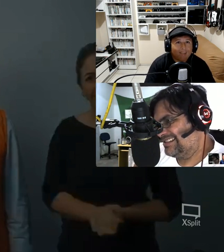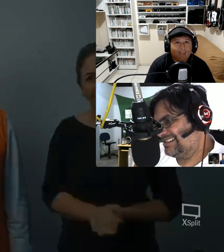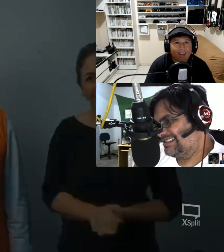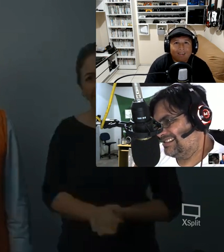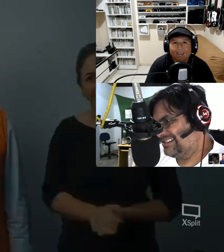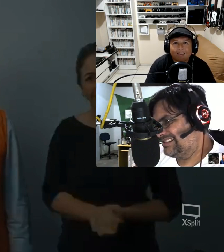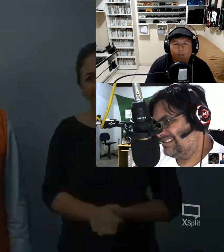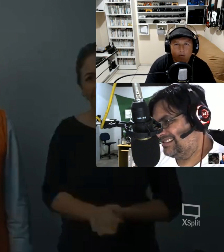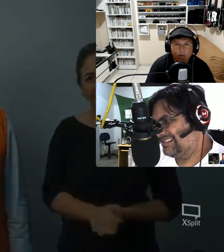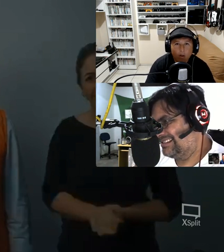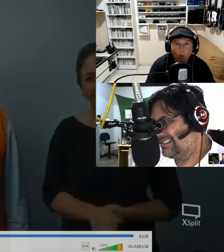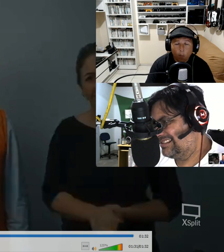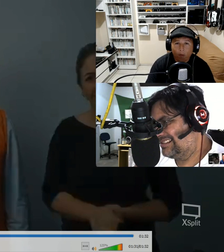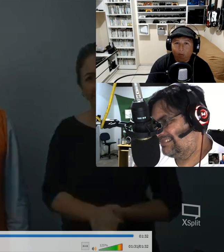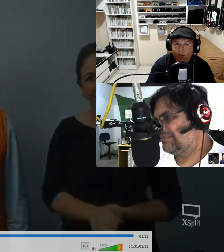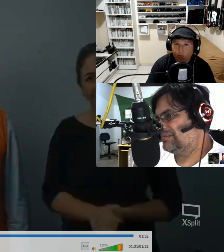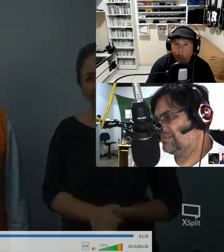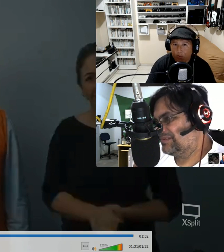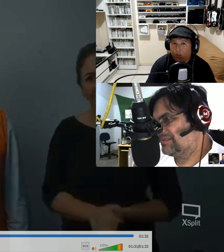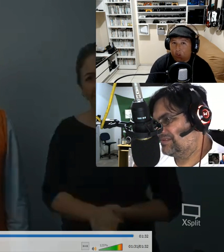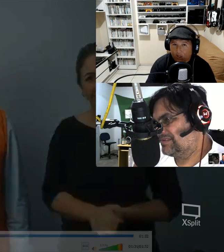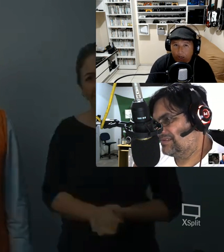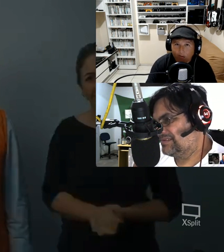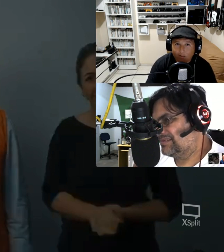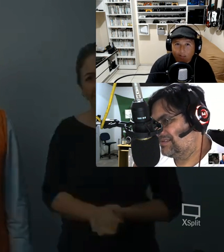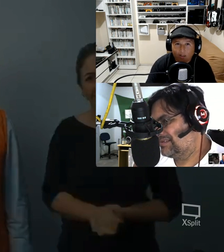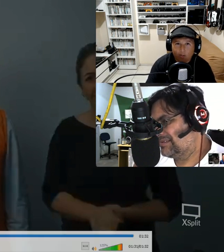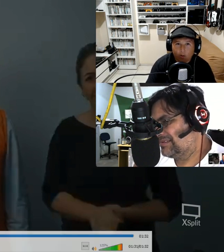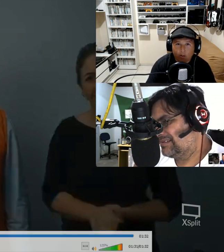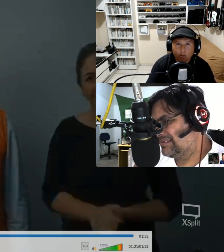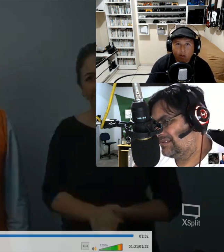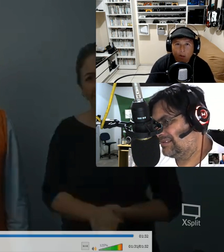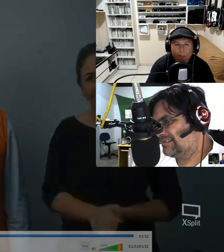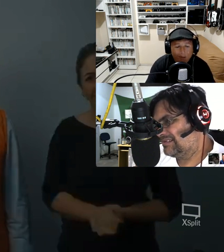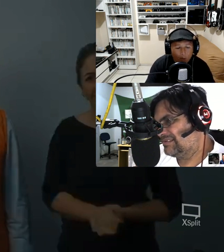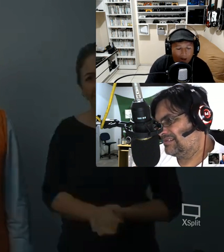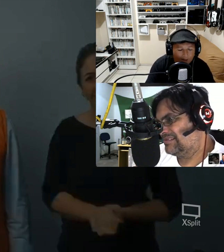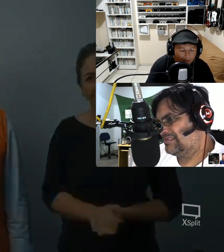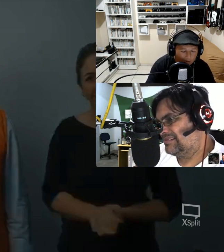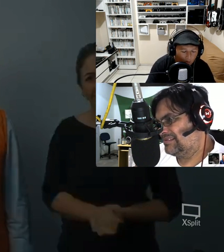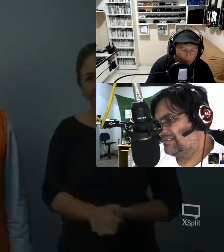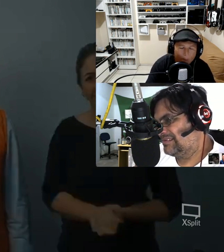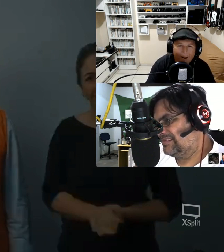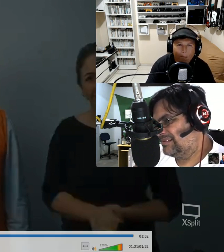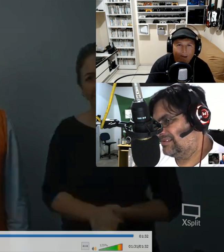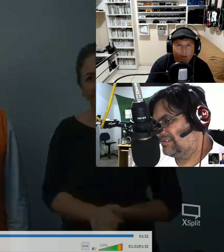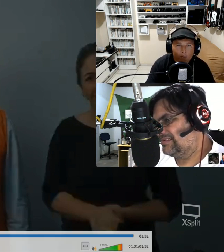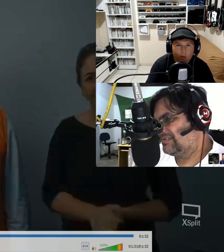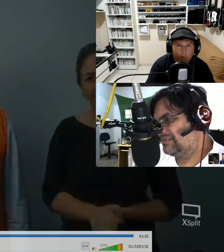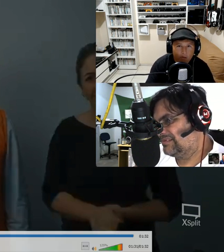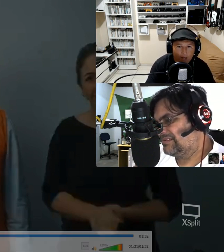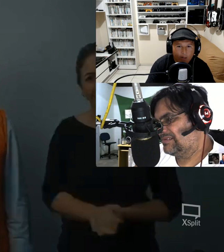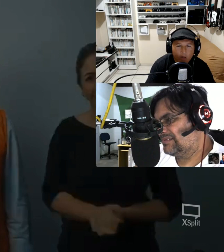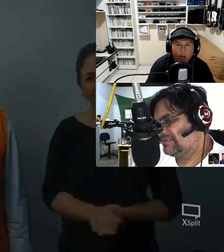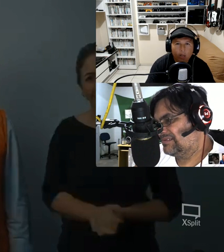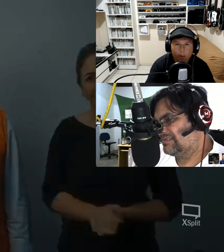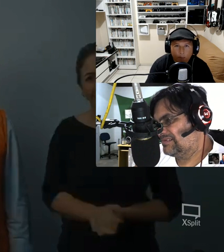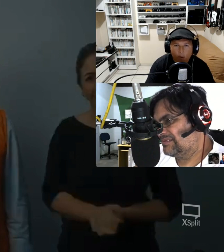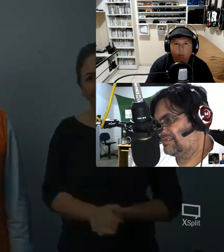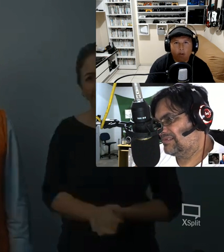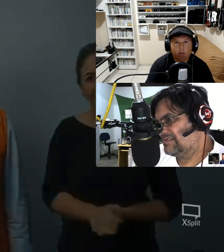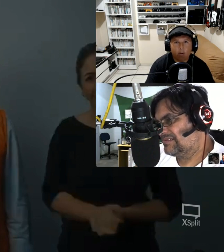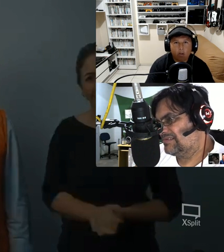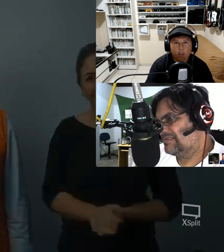cara acessível. Um perfeito estranho antes das eleições, mas alguém acessível. Então, parabéns ao governo Moisés. Que